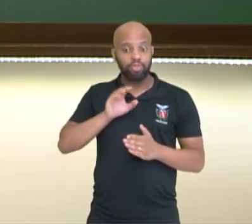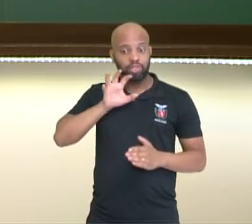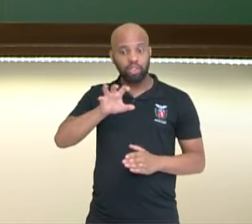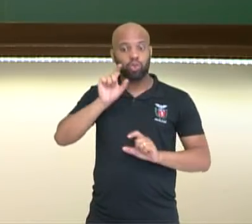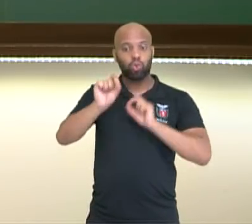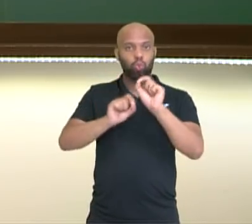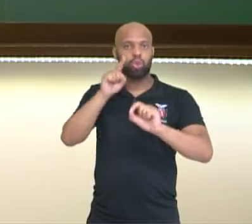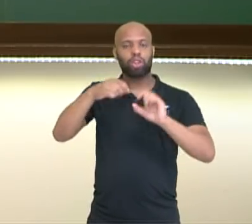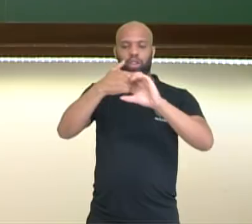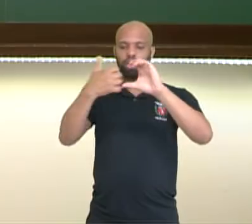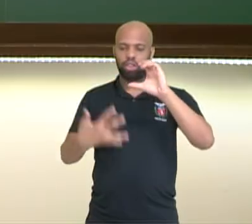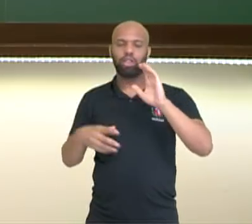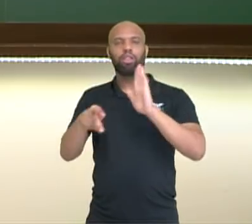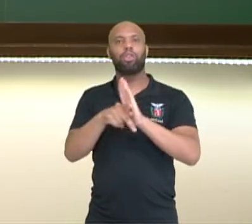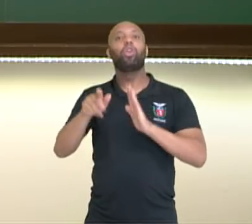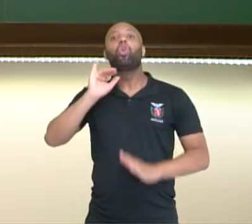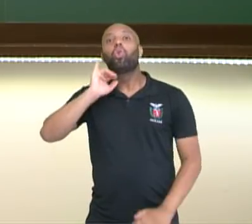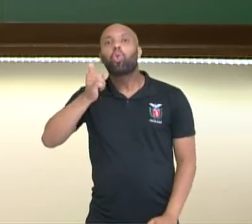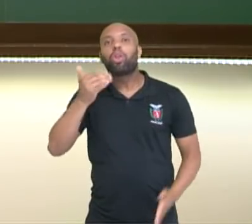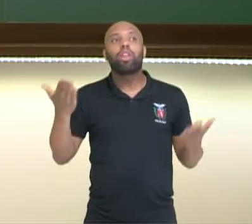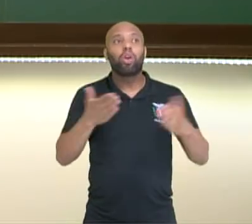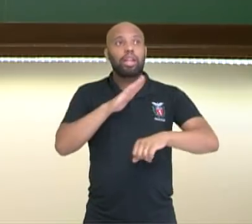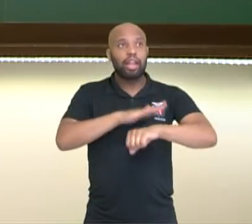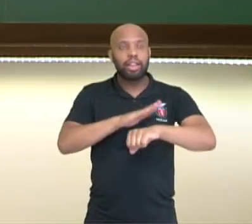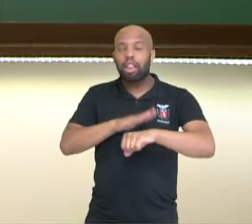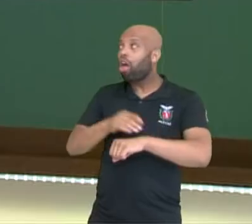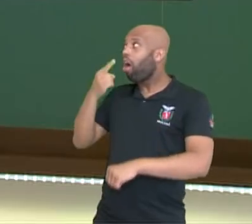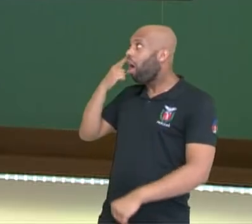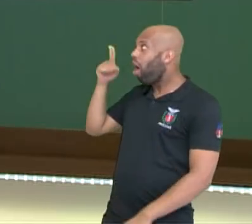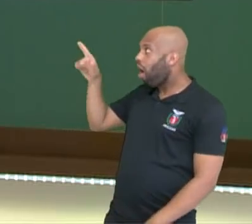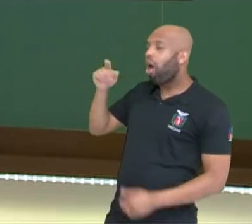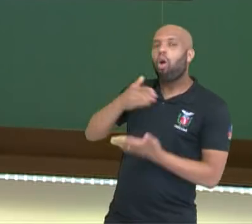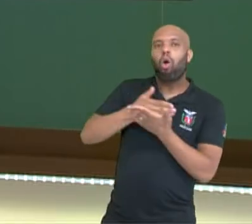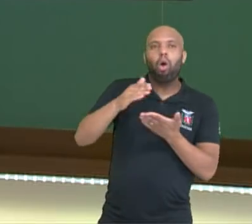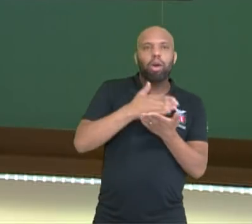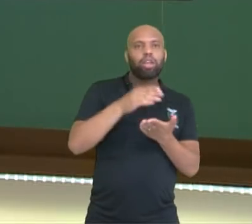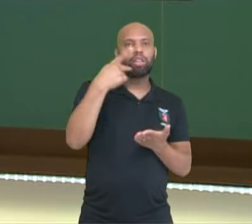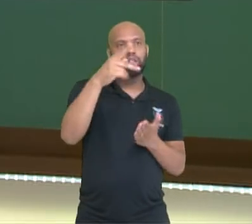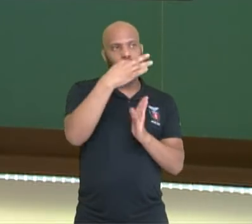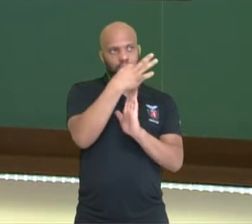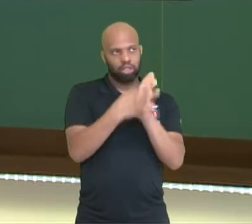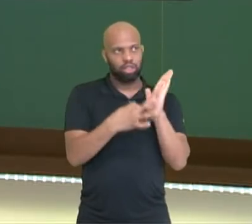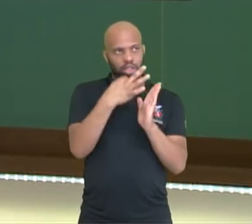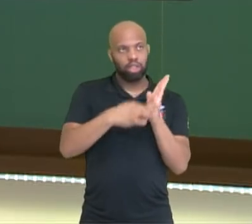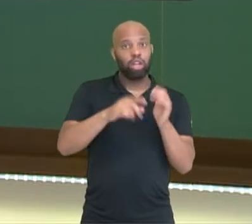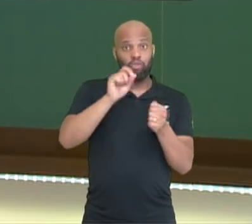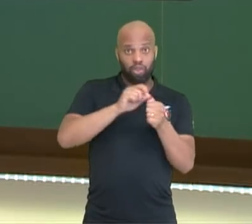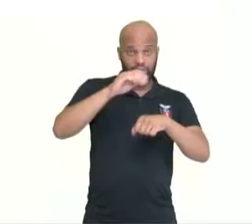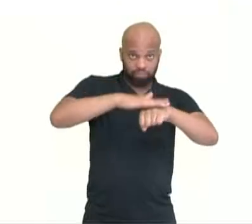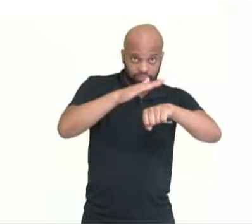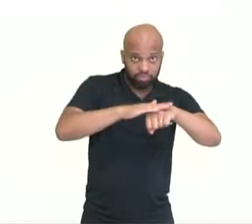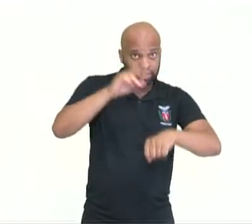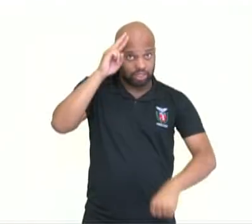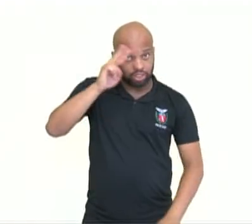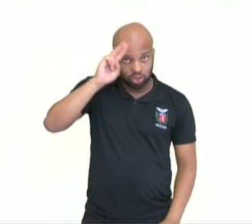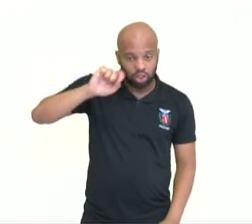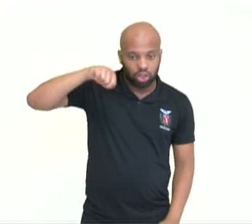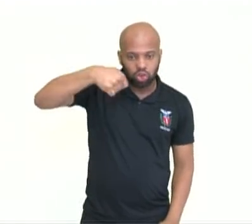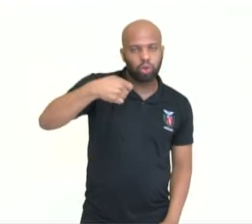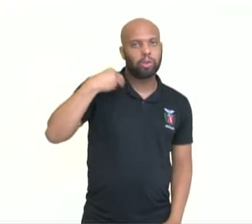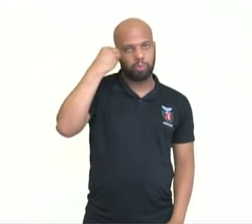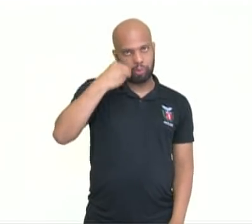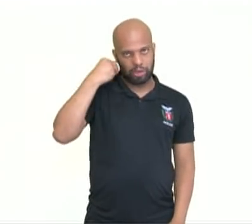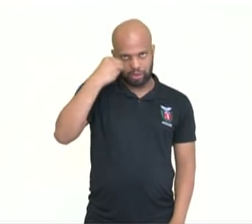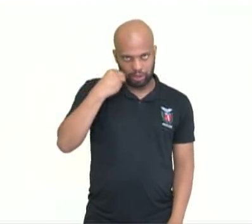grandes características do conto está aí. Então, eu vou dar um tempinho para você começar o seu texto, ó, produzir uma história sobre a sua